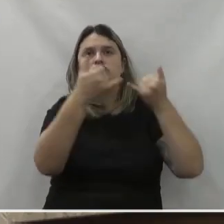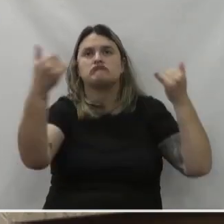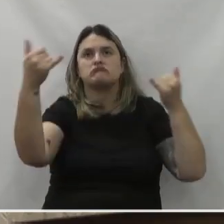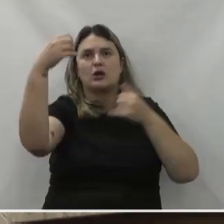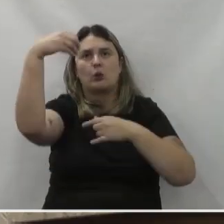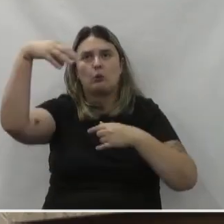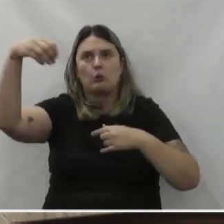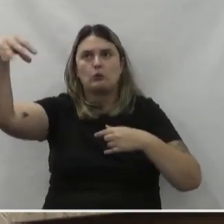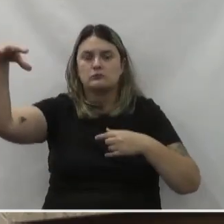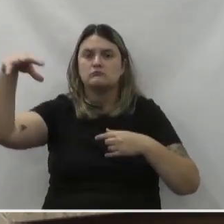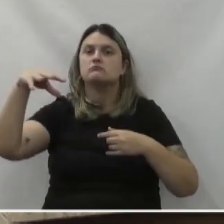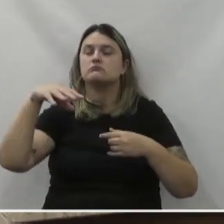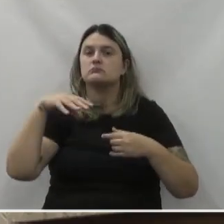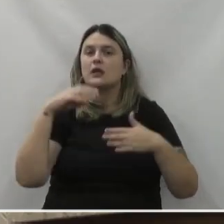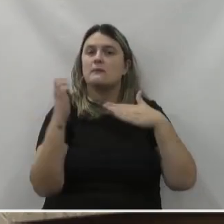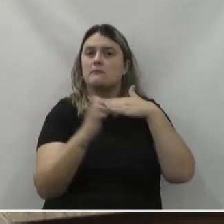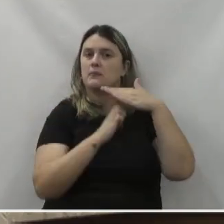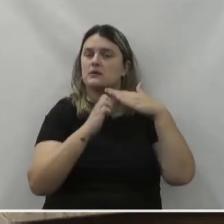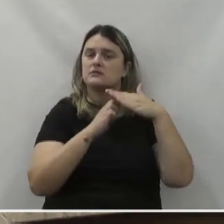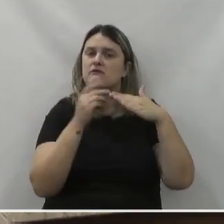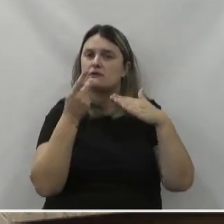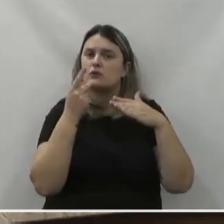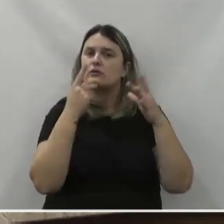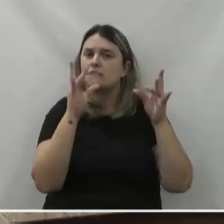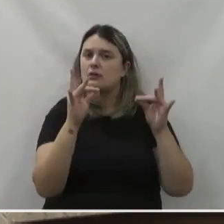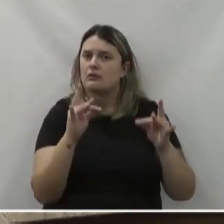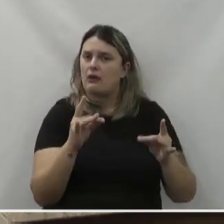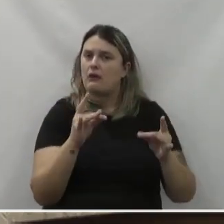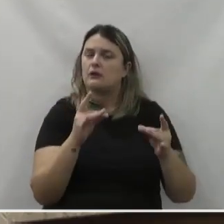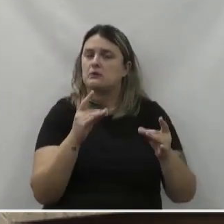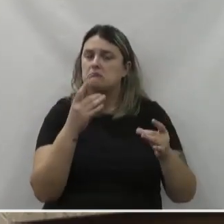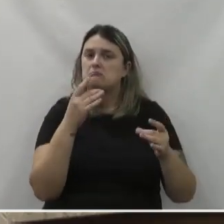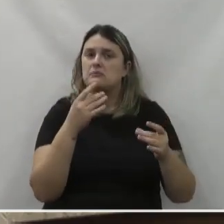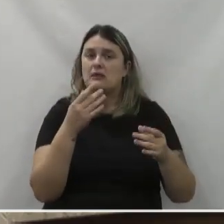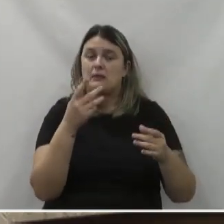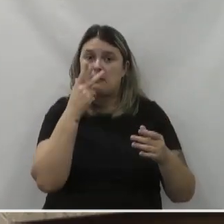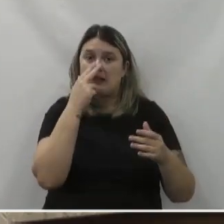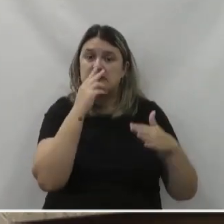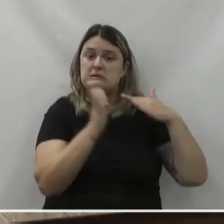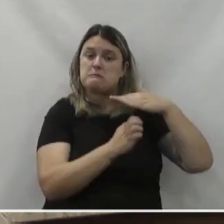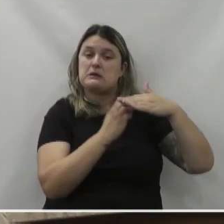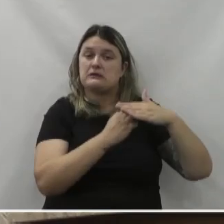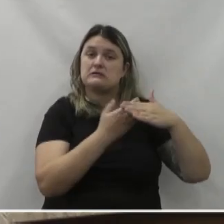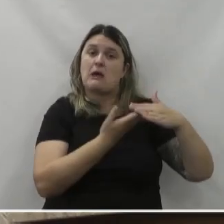rede. Ela foi muito amistosa, muito amiga, muito